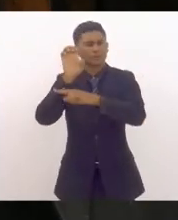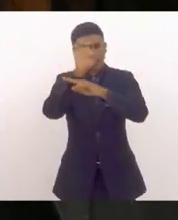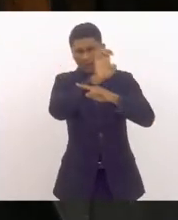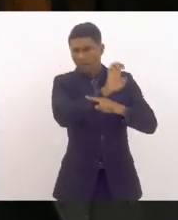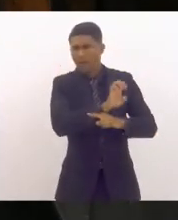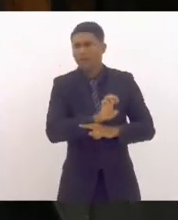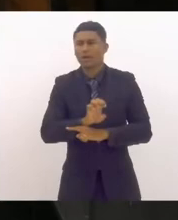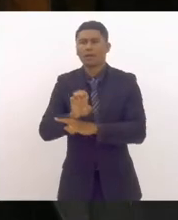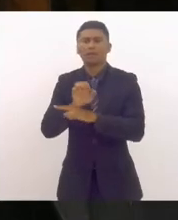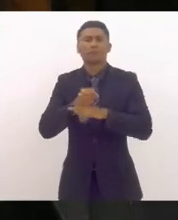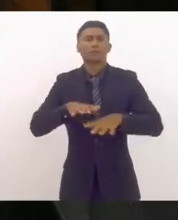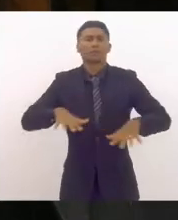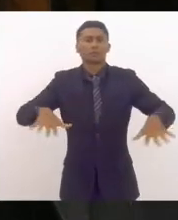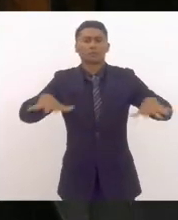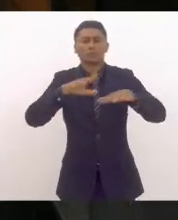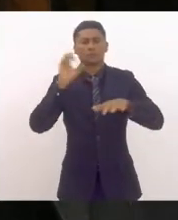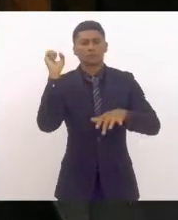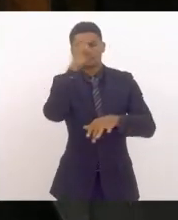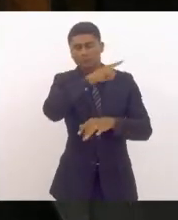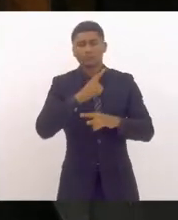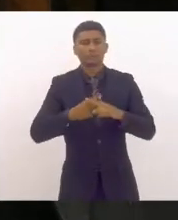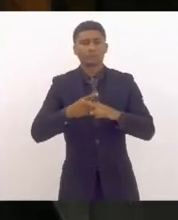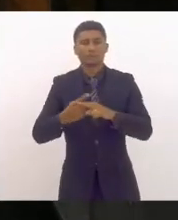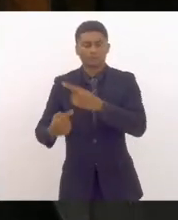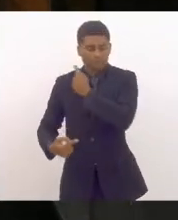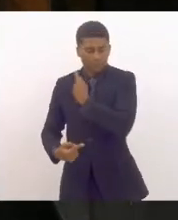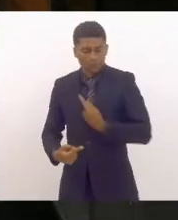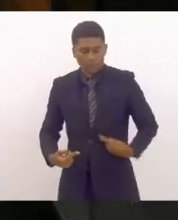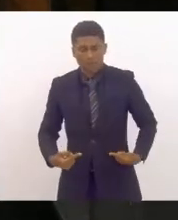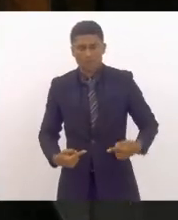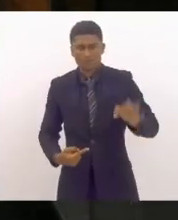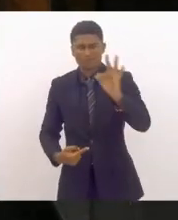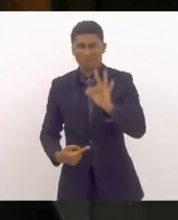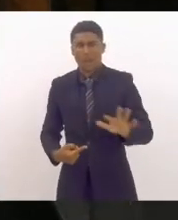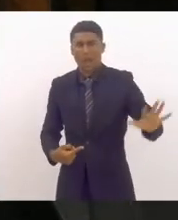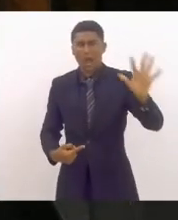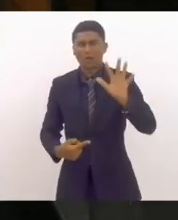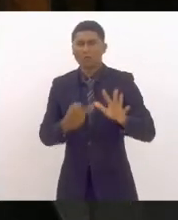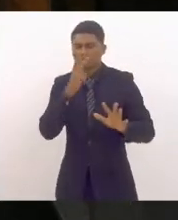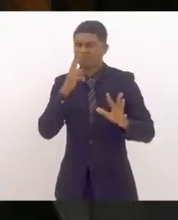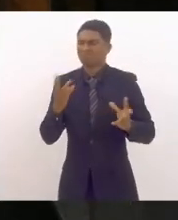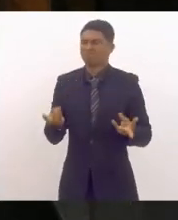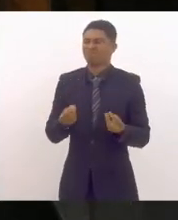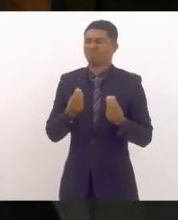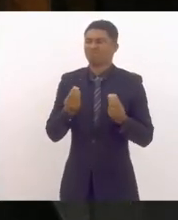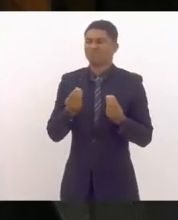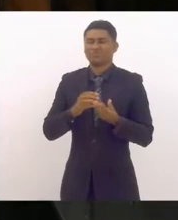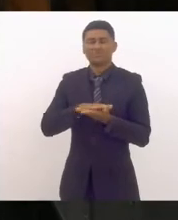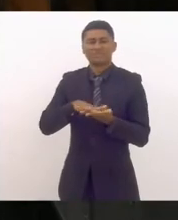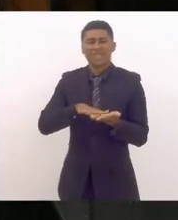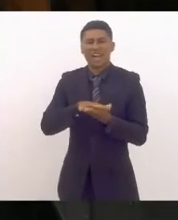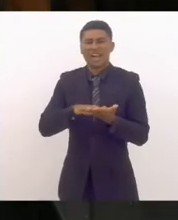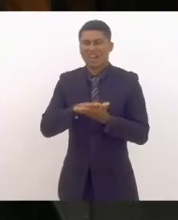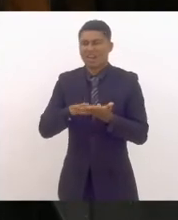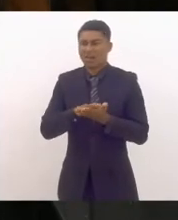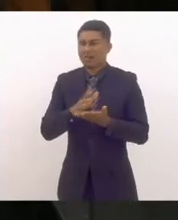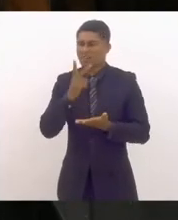estados sobre o governo federal cruel e insensível absolutamente